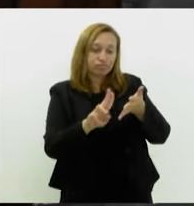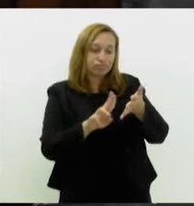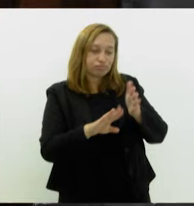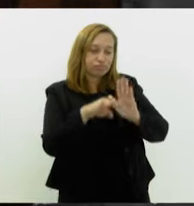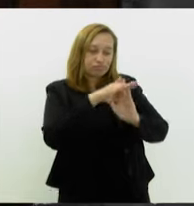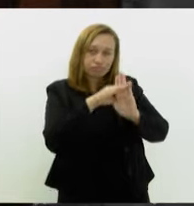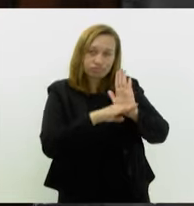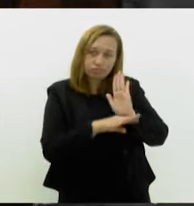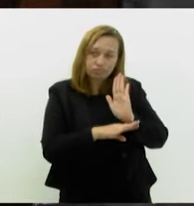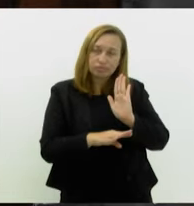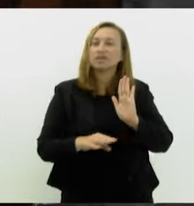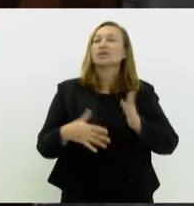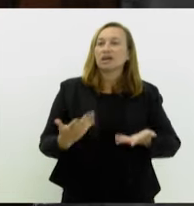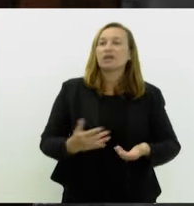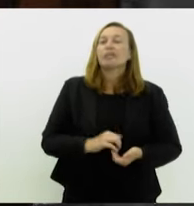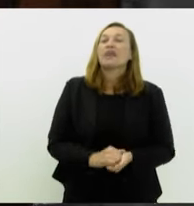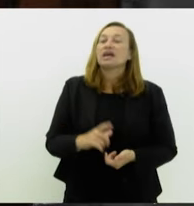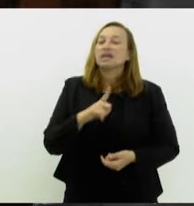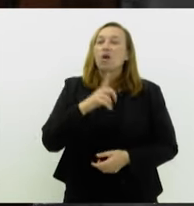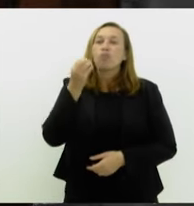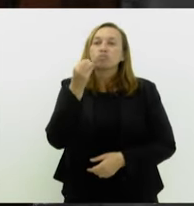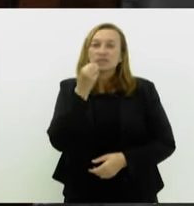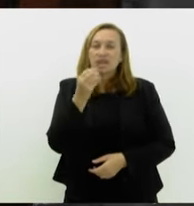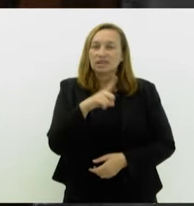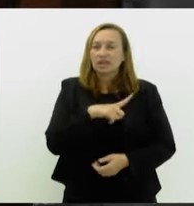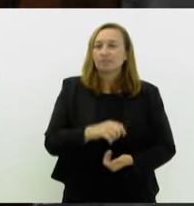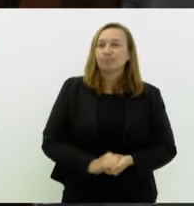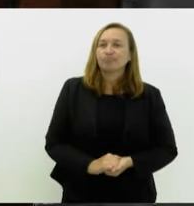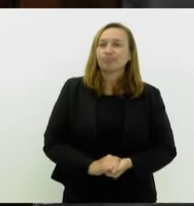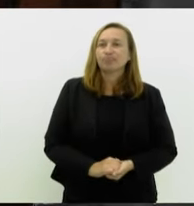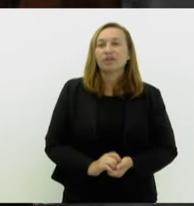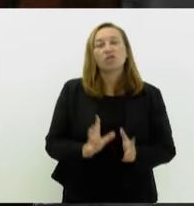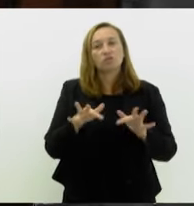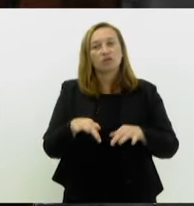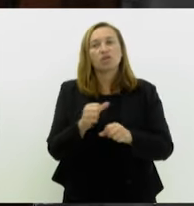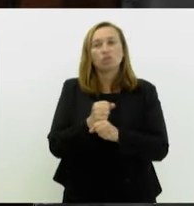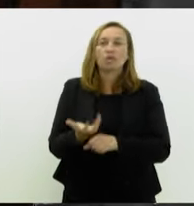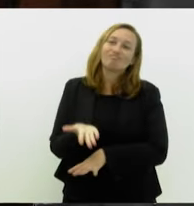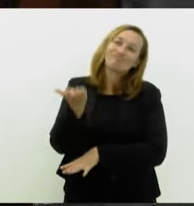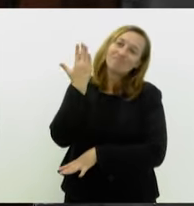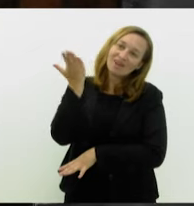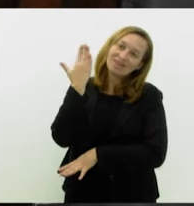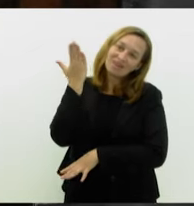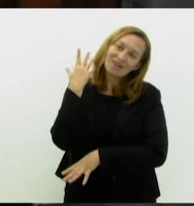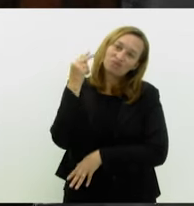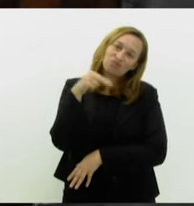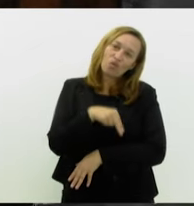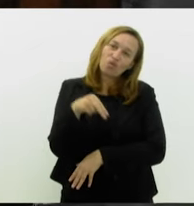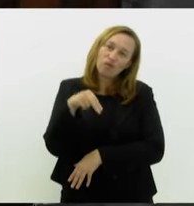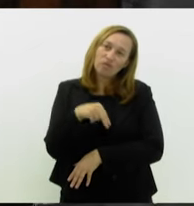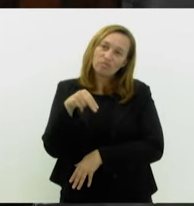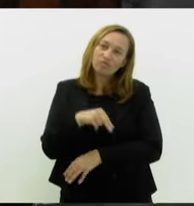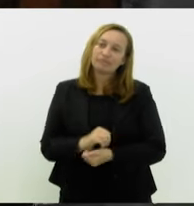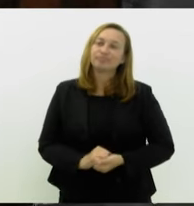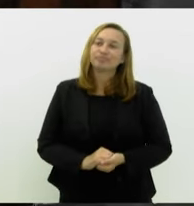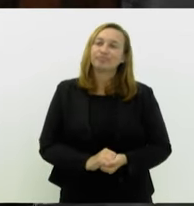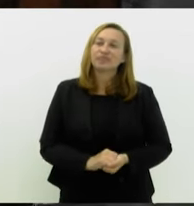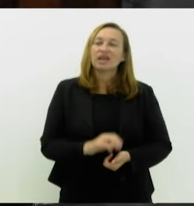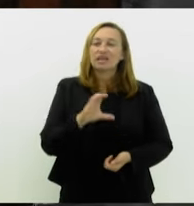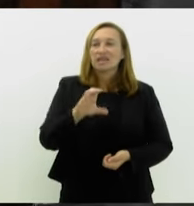quer que tenha essa oportunidade E aí no final do ano passado em novembro o